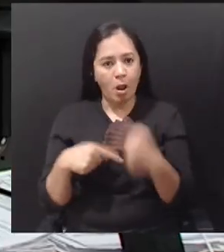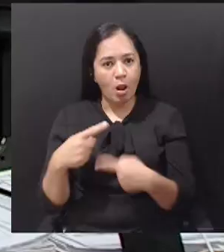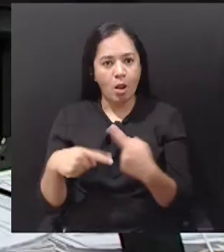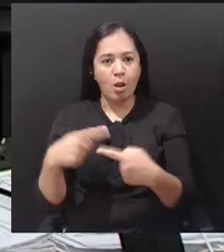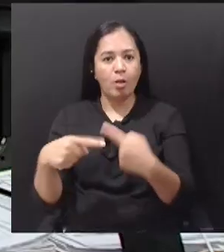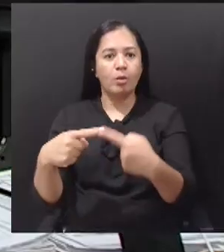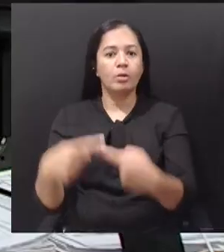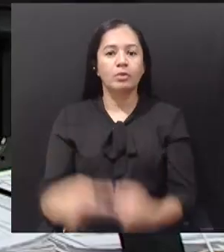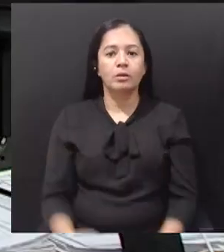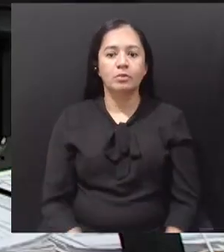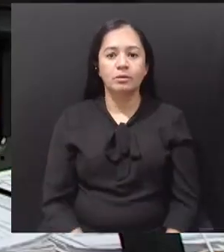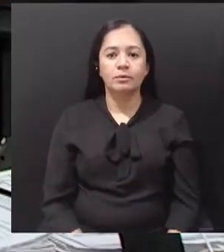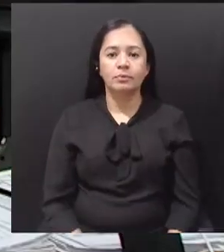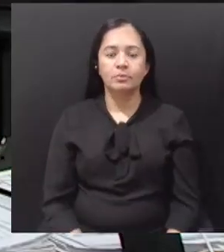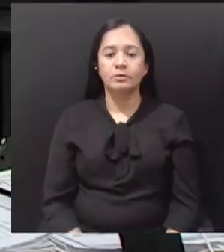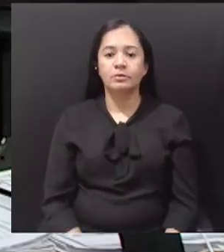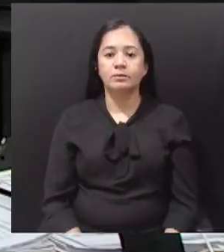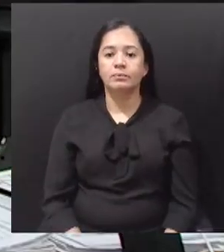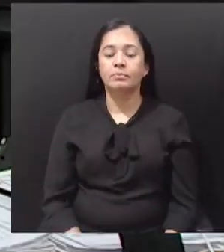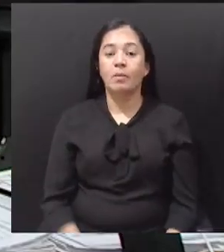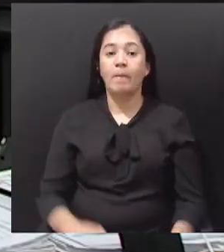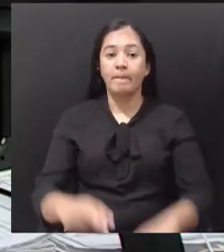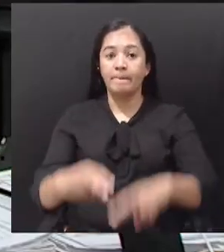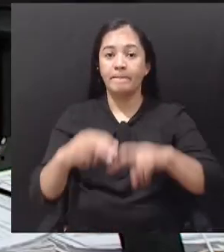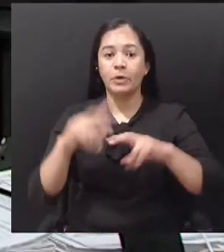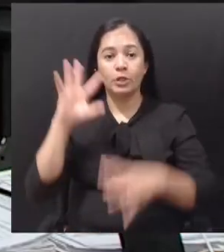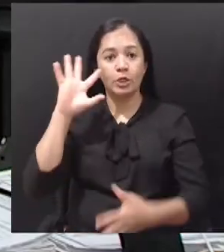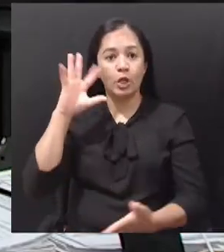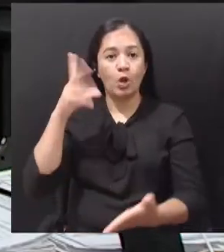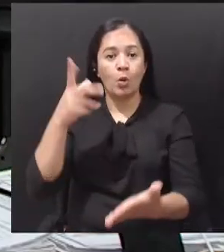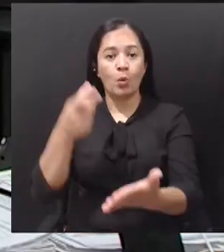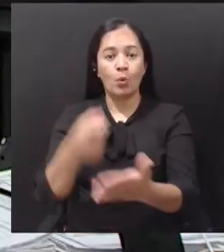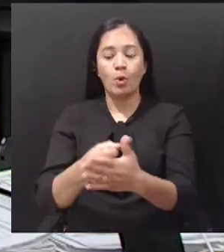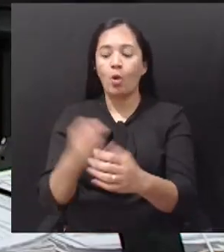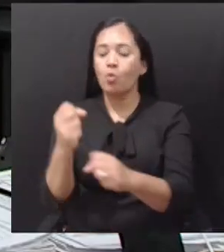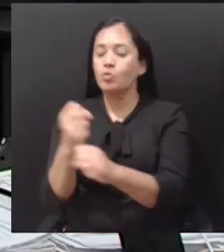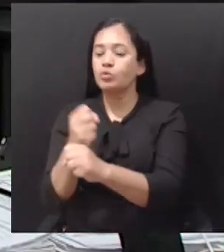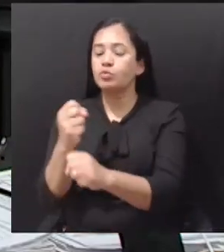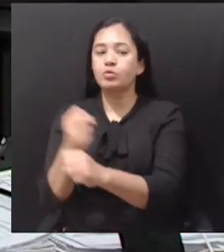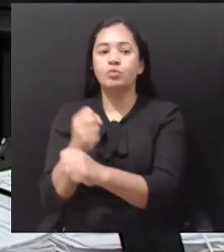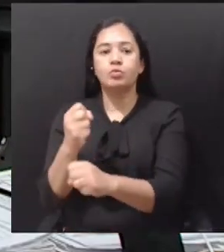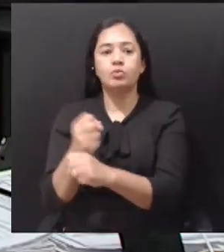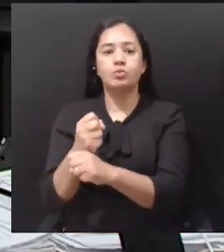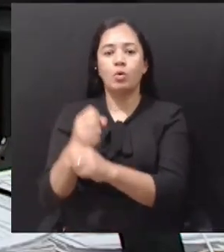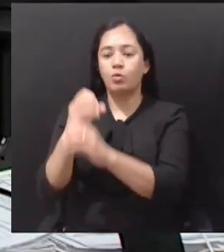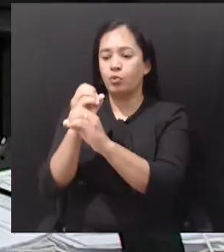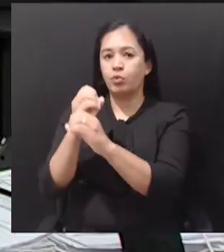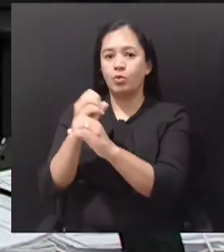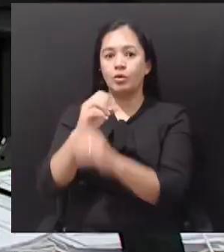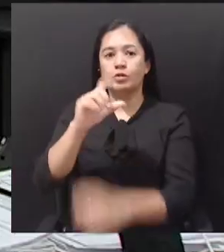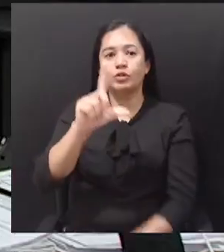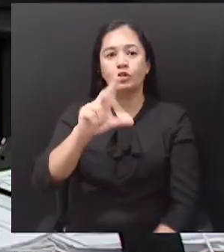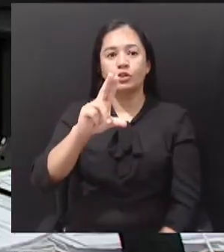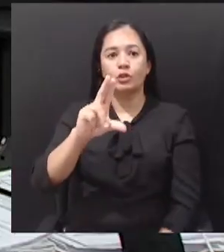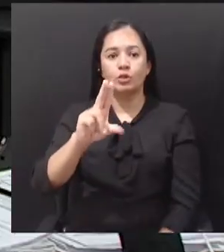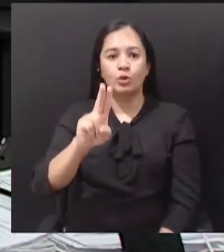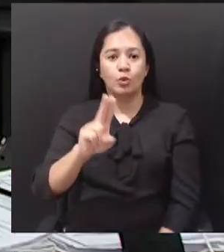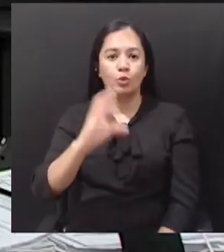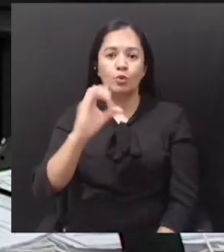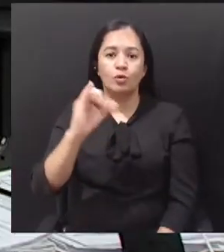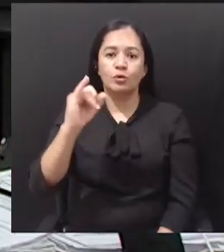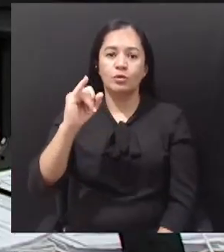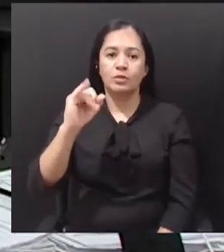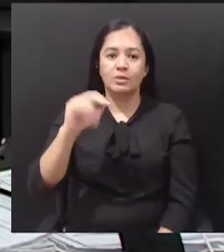E então decidiu-se que ia se construir um laboratório de luz síncrotron. E também seria